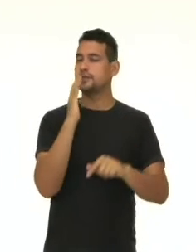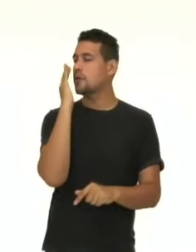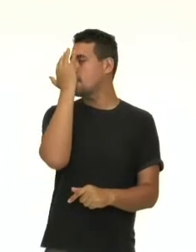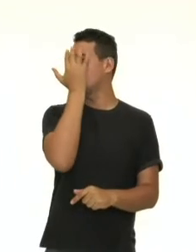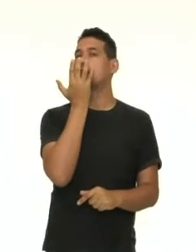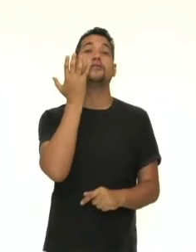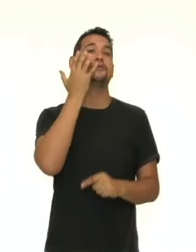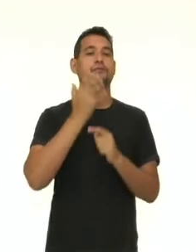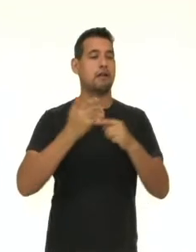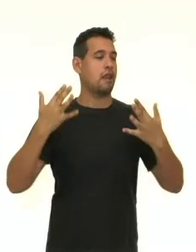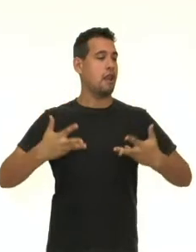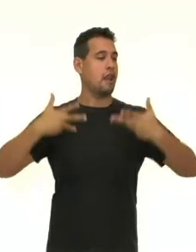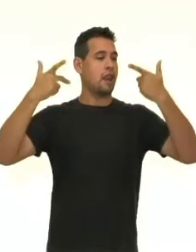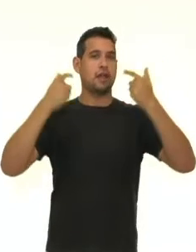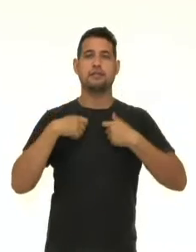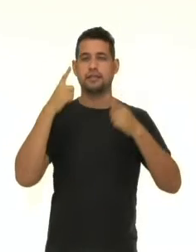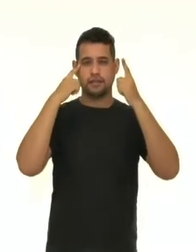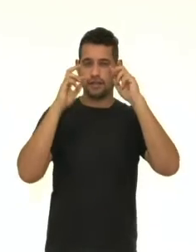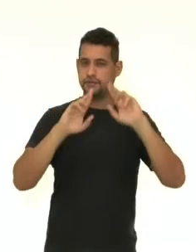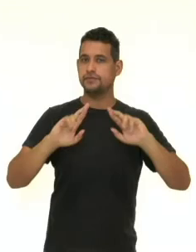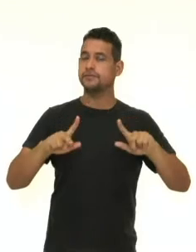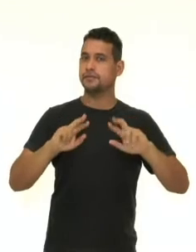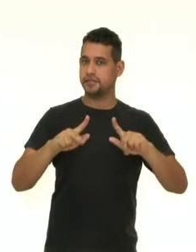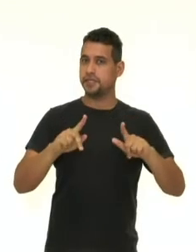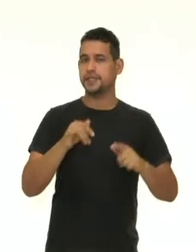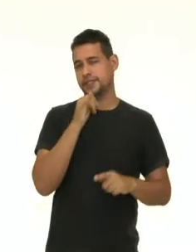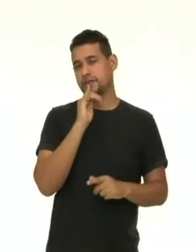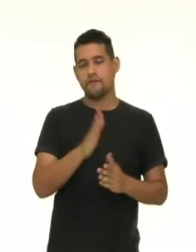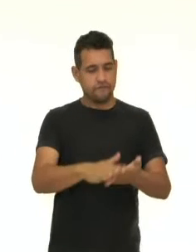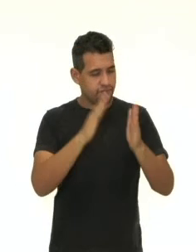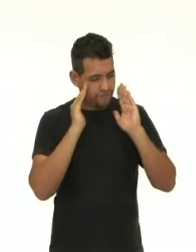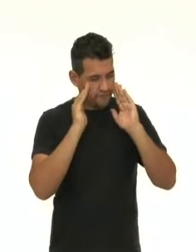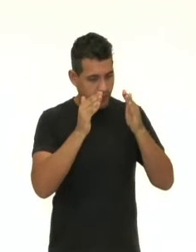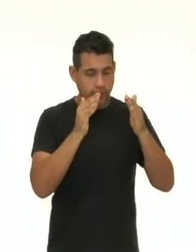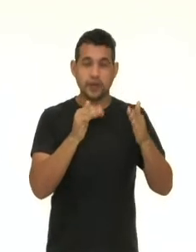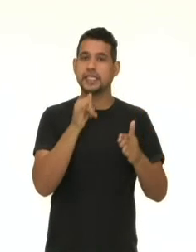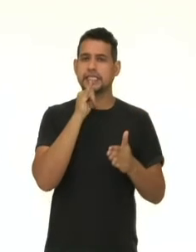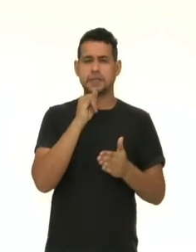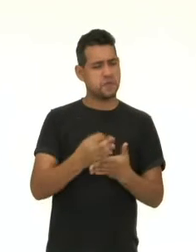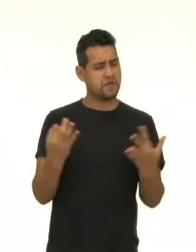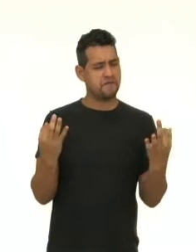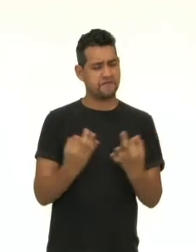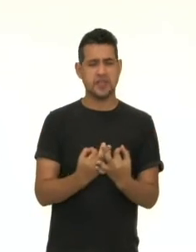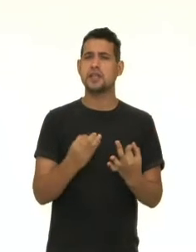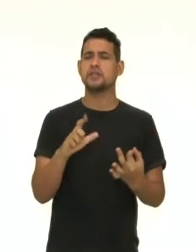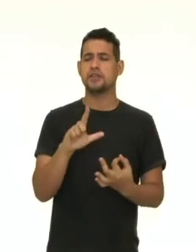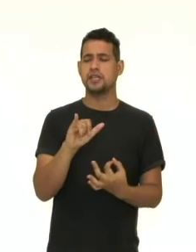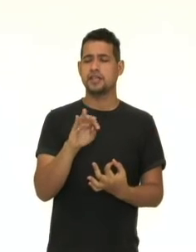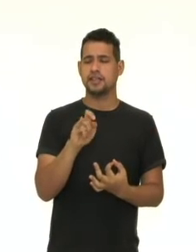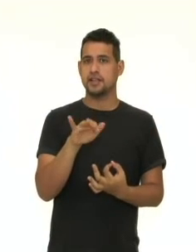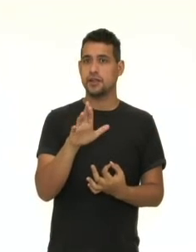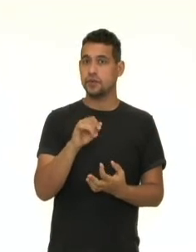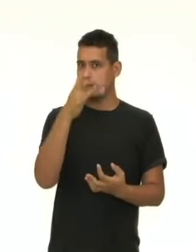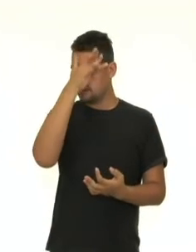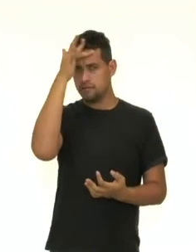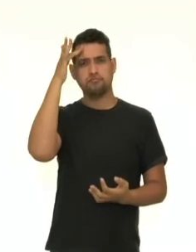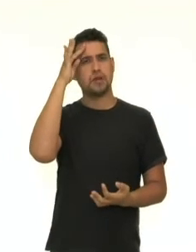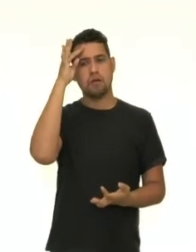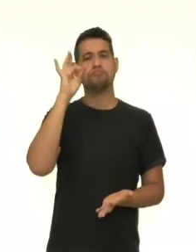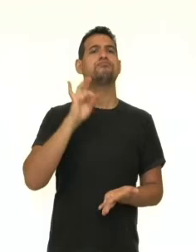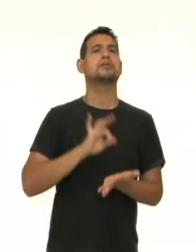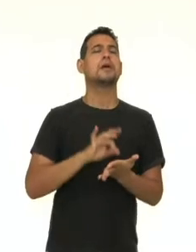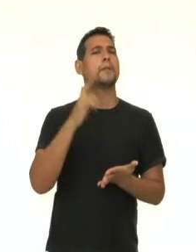que exaltavam a subjetividade como enfoque ideal para a literatura, os realistas buscavam o